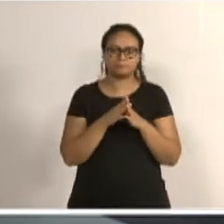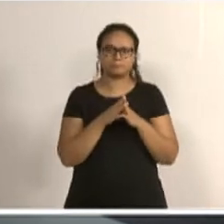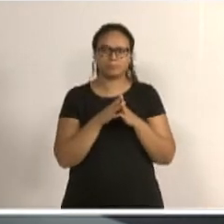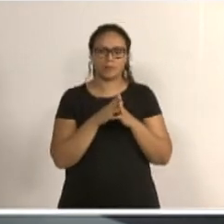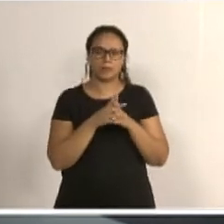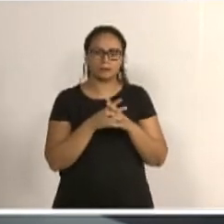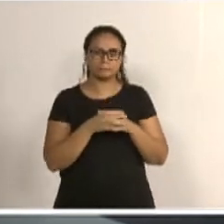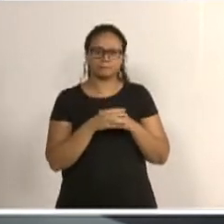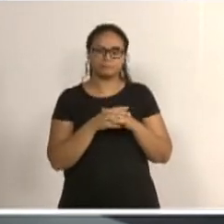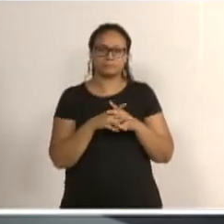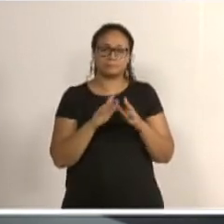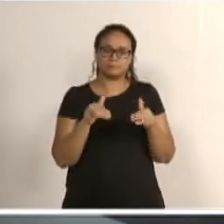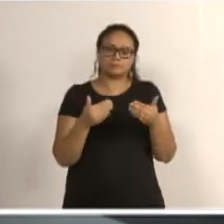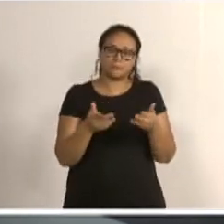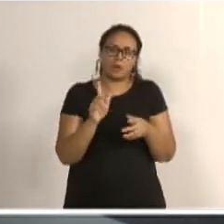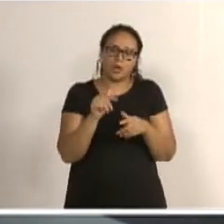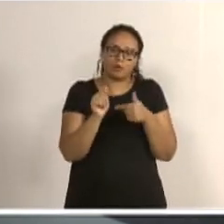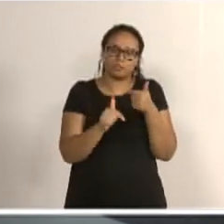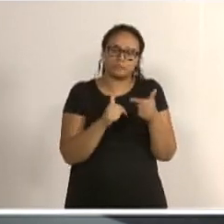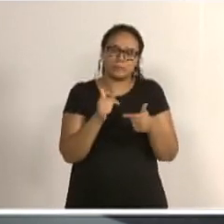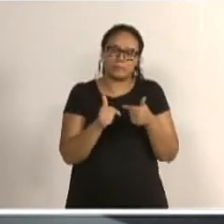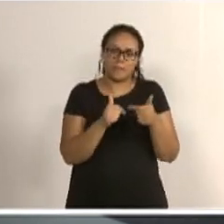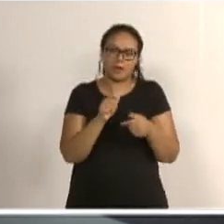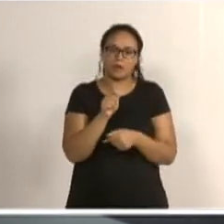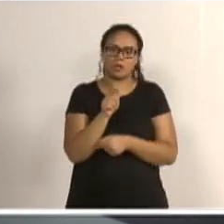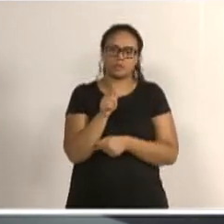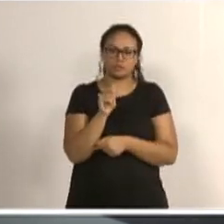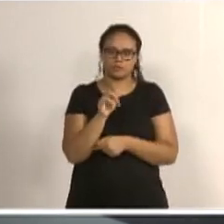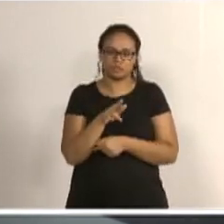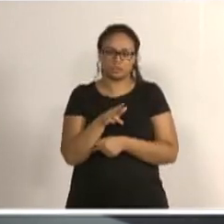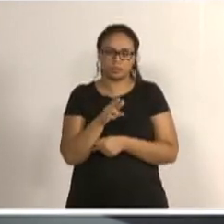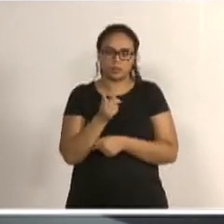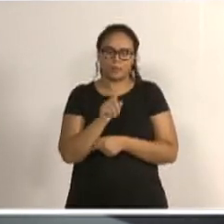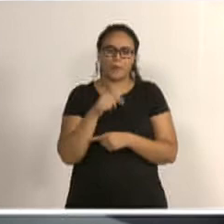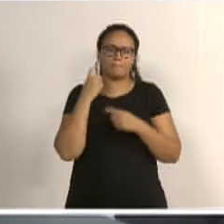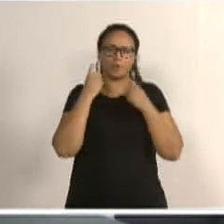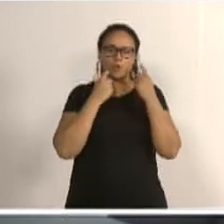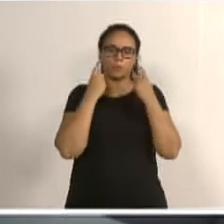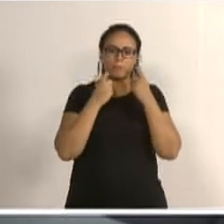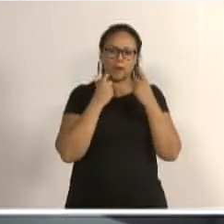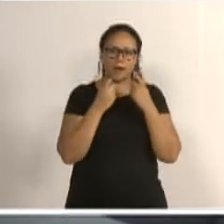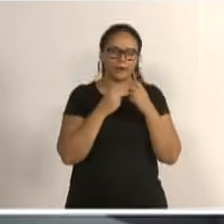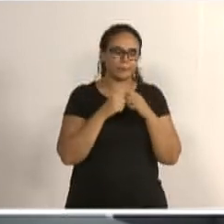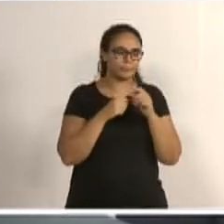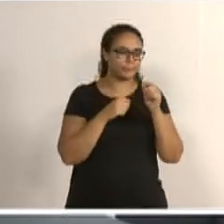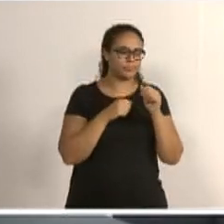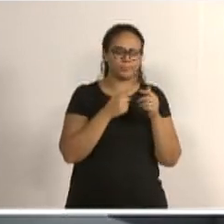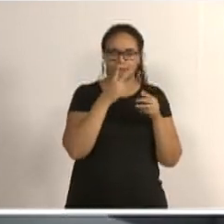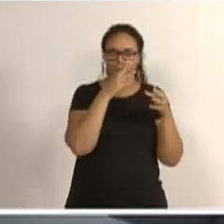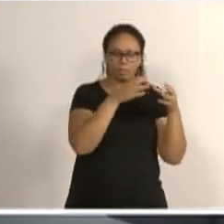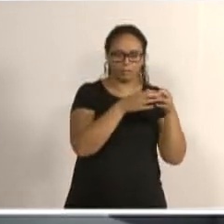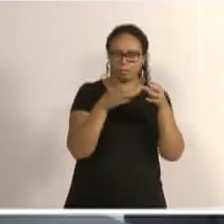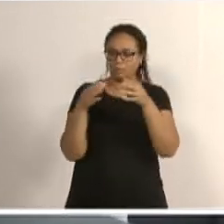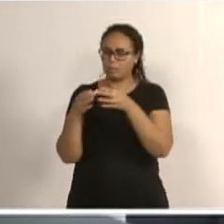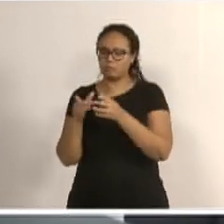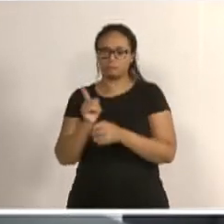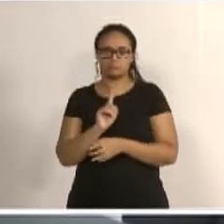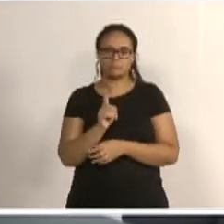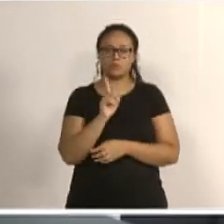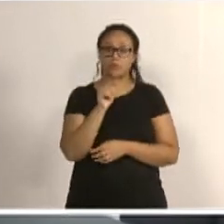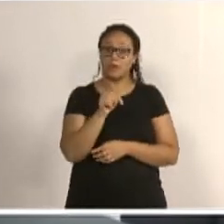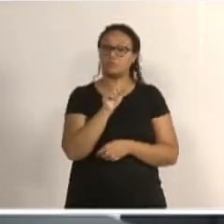e para trabalhar. Então, esse é o trabalho que a Agir faz. Ela não está preocupada com A ou B, ela está preocupada, sim, com o